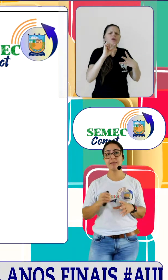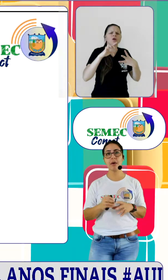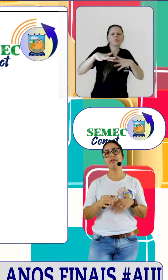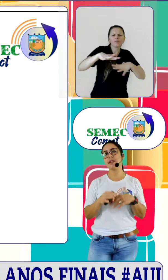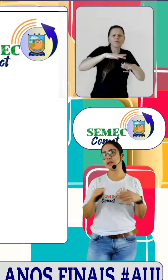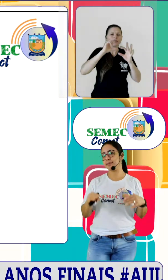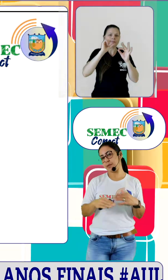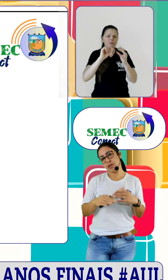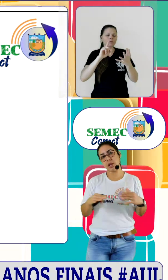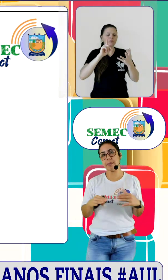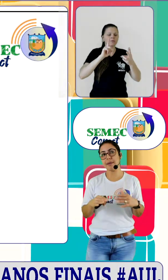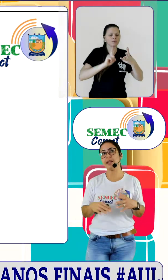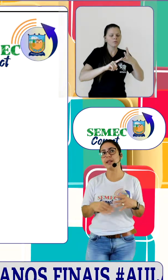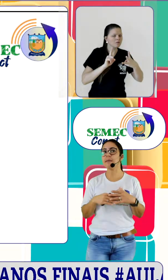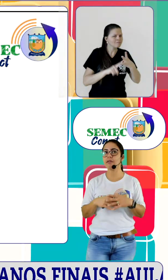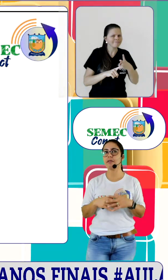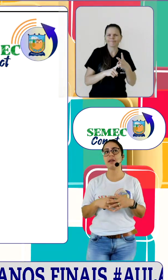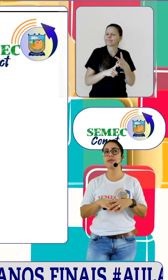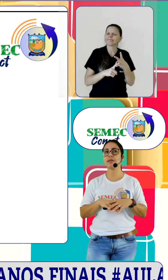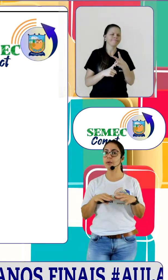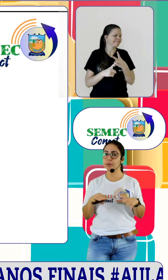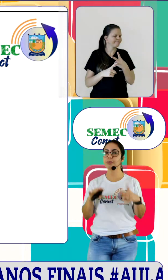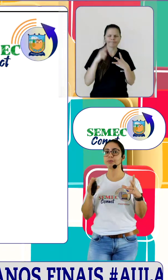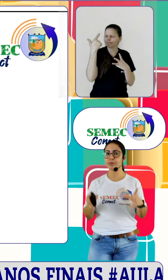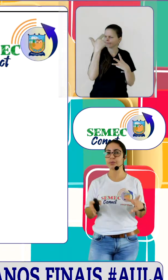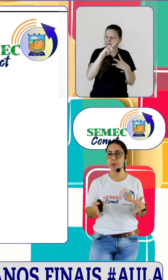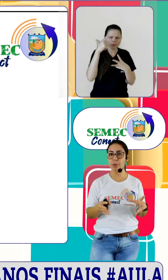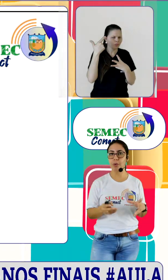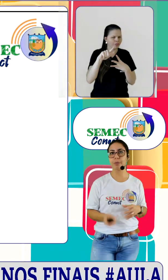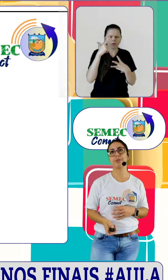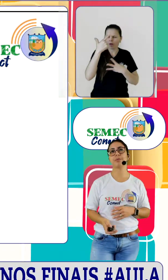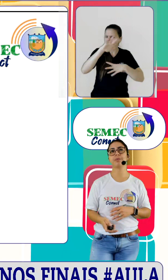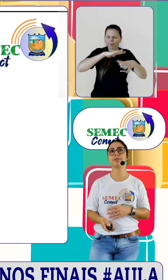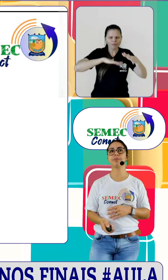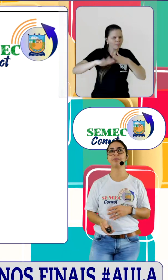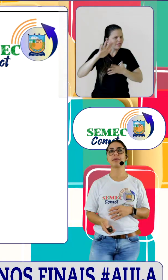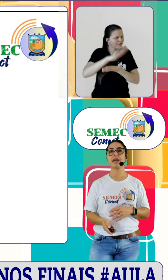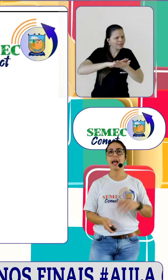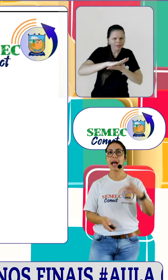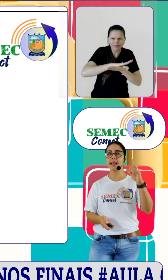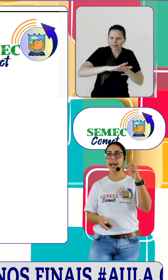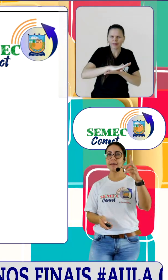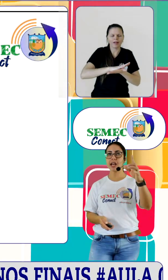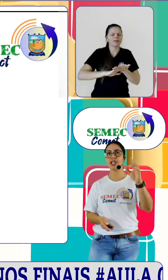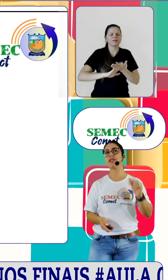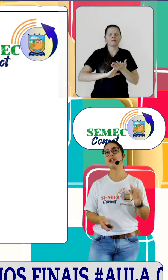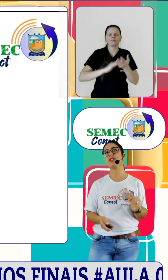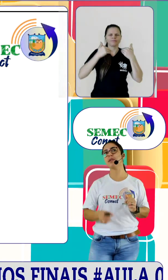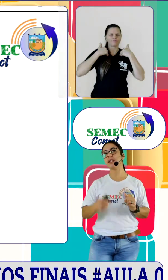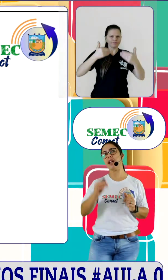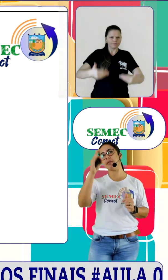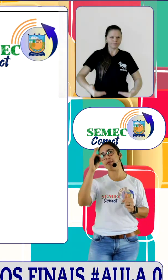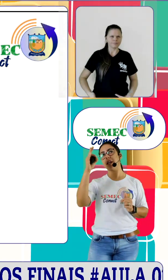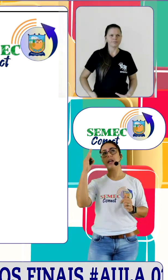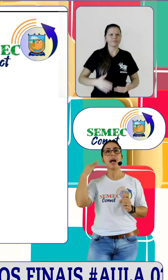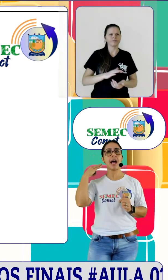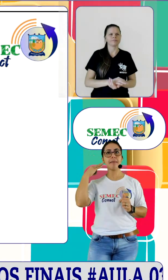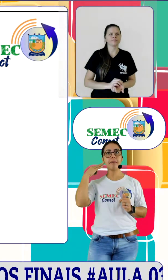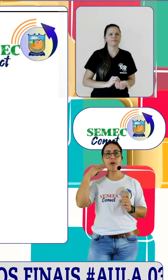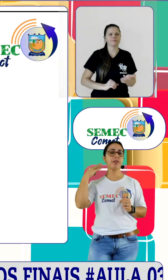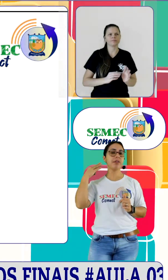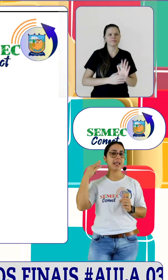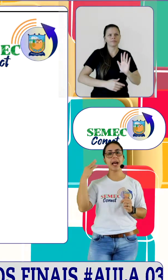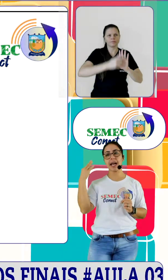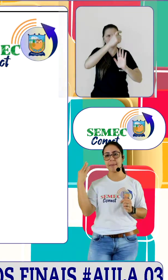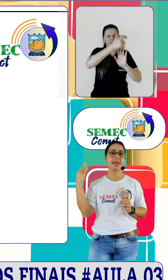as imóveis não permitem movimentos algum no corpo. Aí na imagem vocês observam a